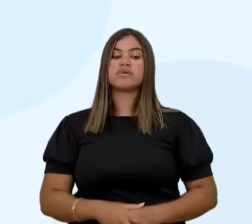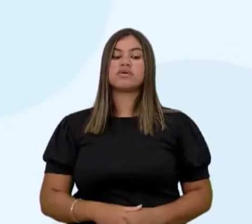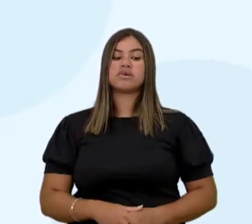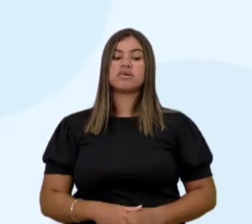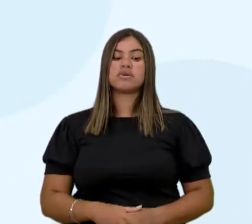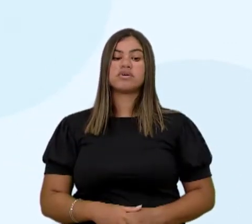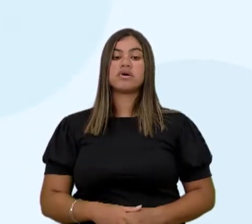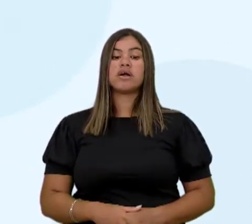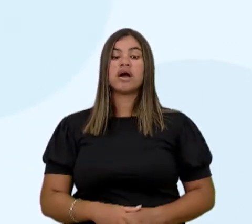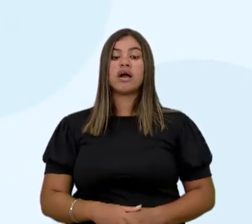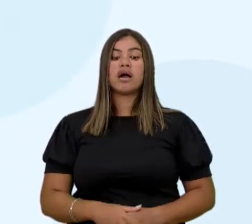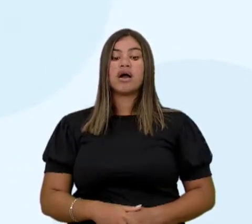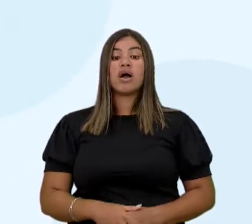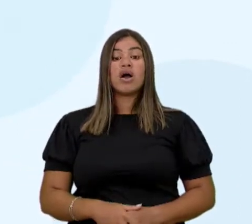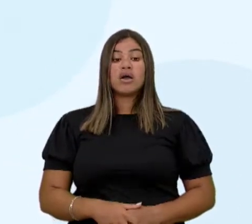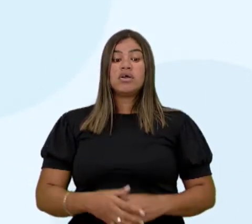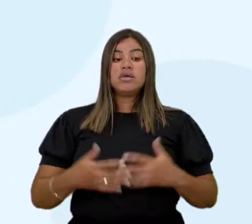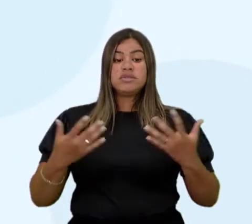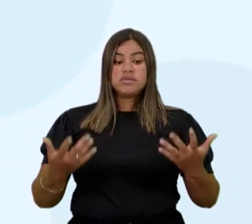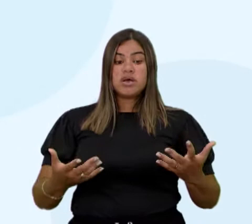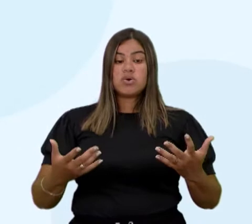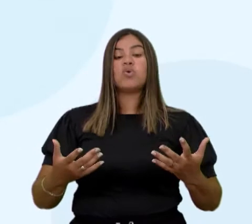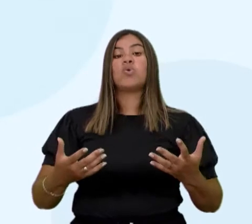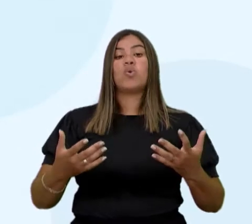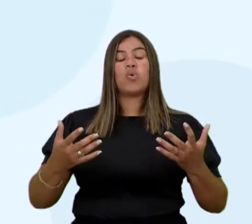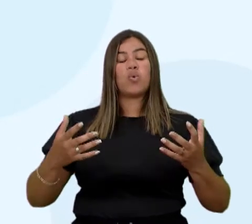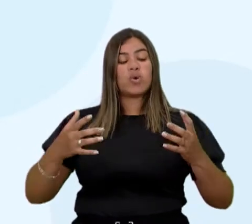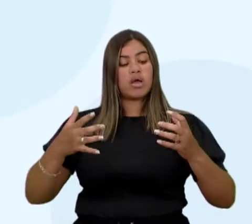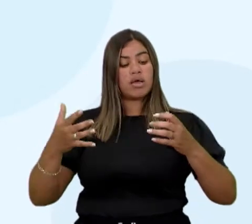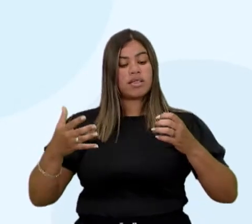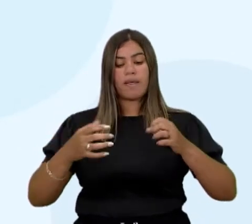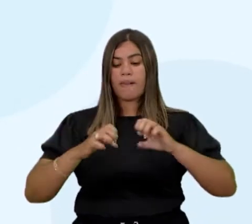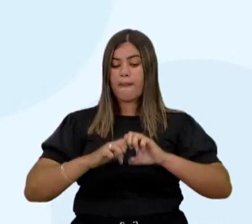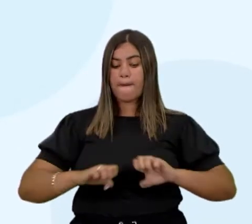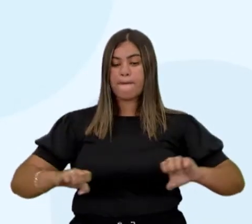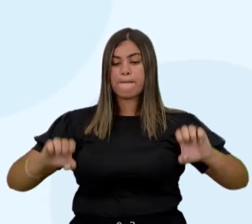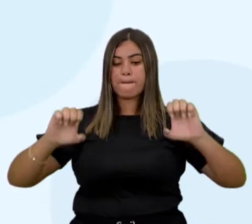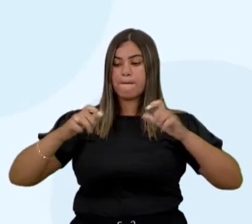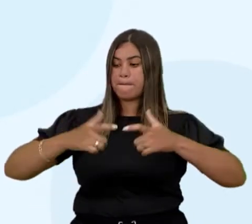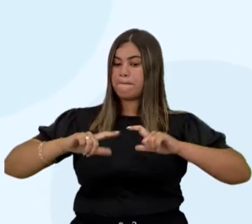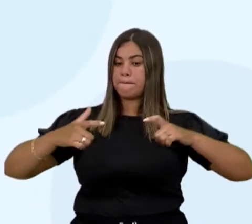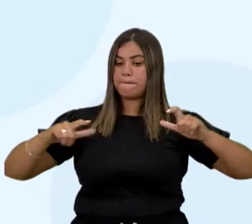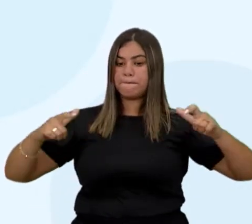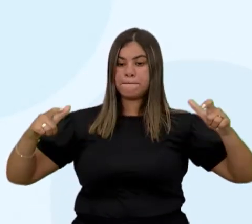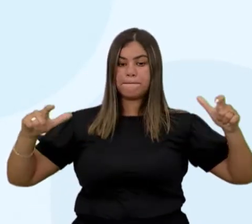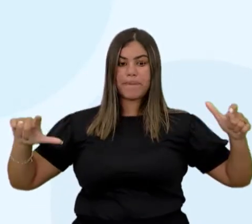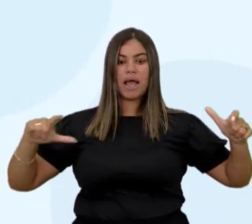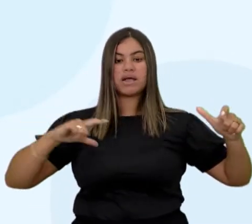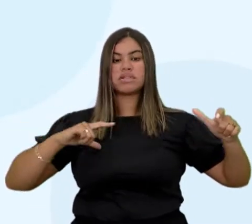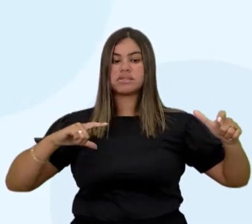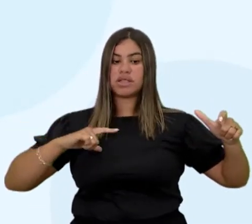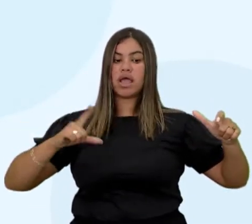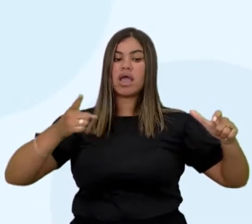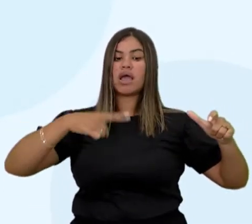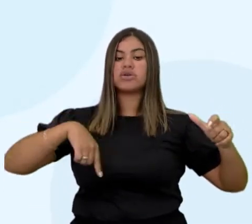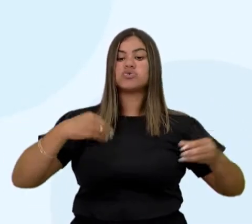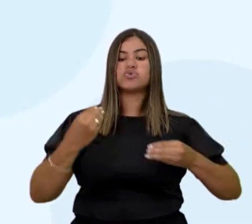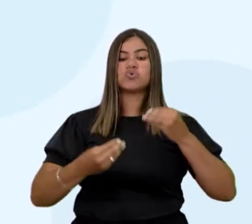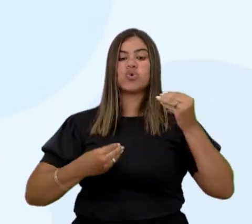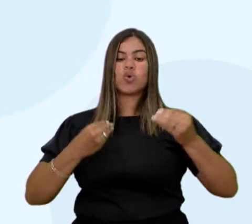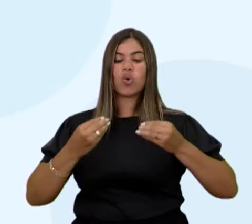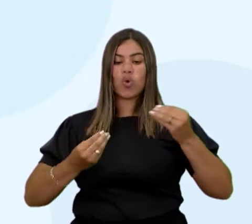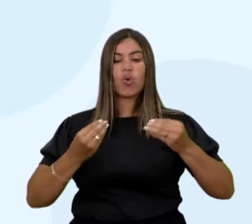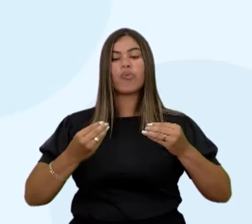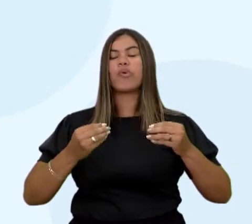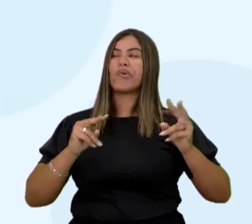algum ponto desta gigantesca estrutura que se expande. Ao olharmos em direção ao exterior do nosso